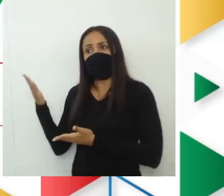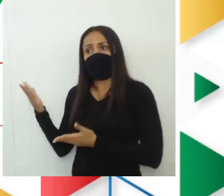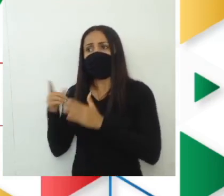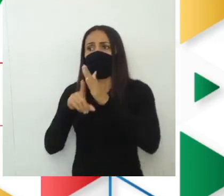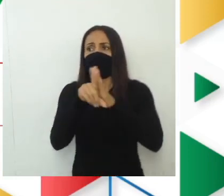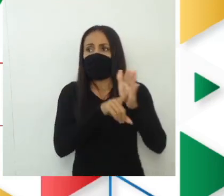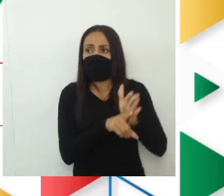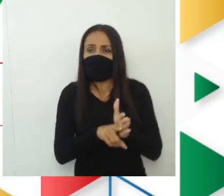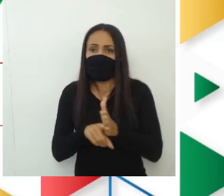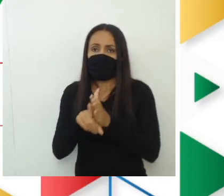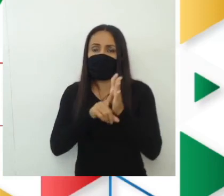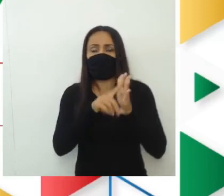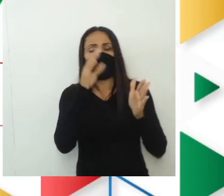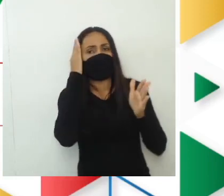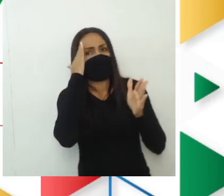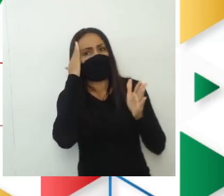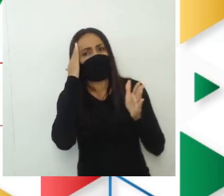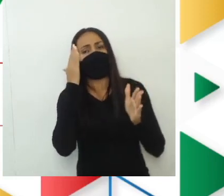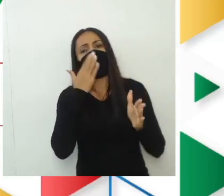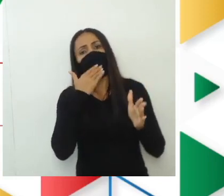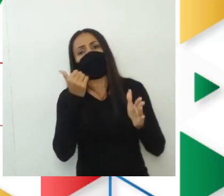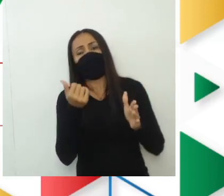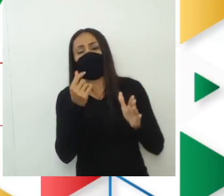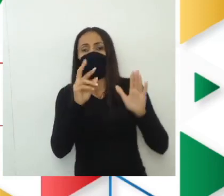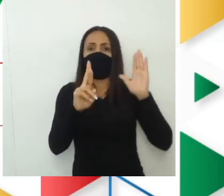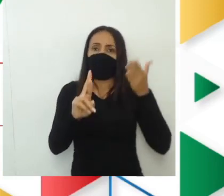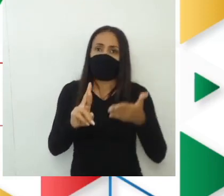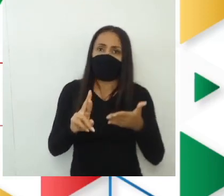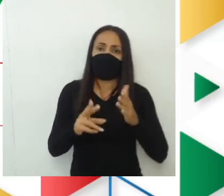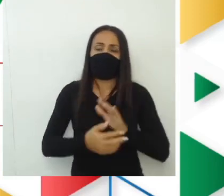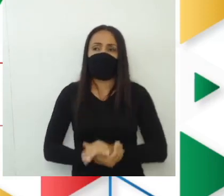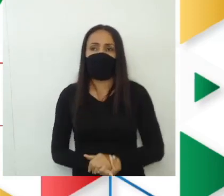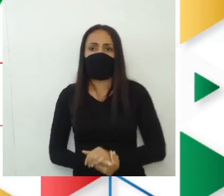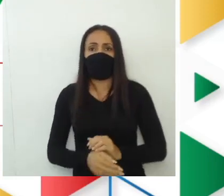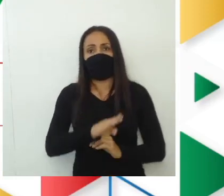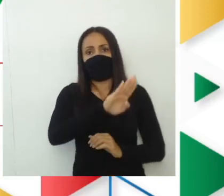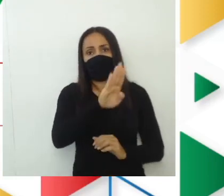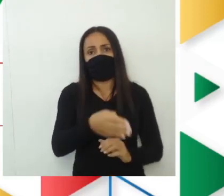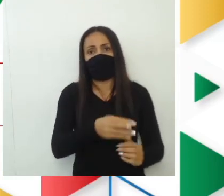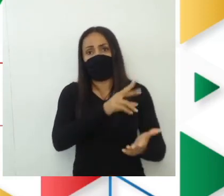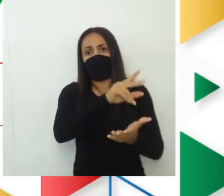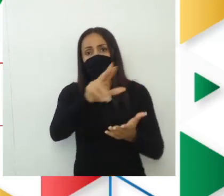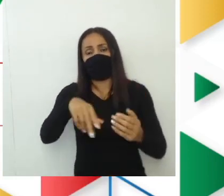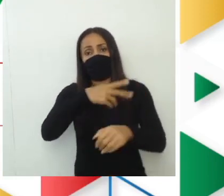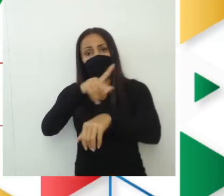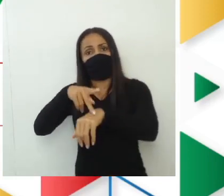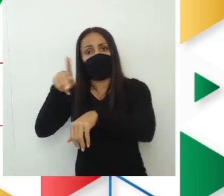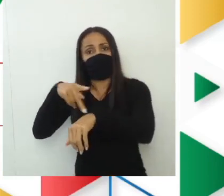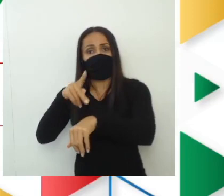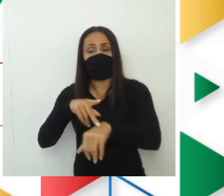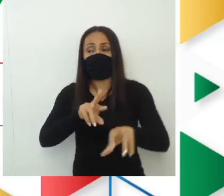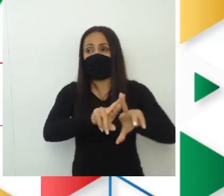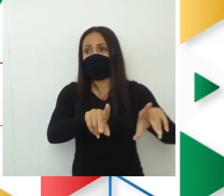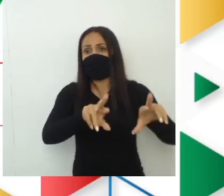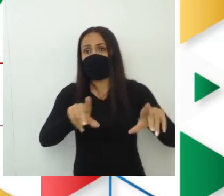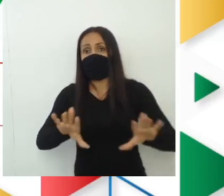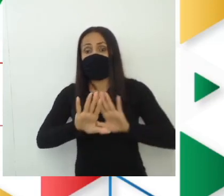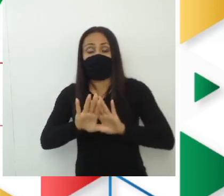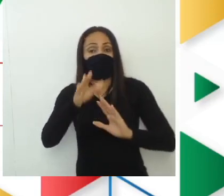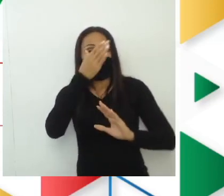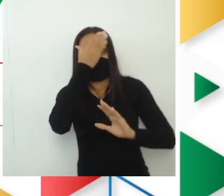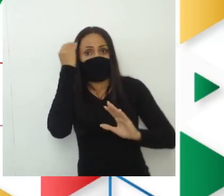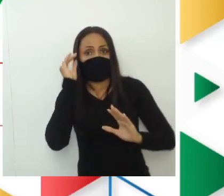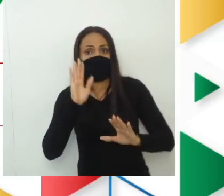e entenda sobre a representação do bilhão em vários países distintos. Mas não esquece que